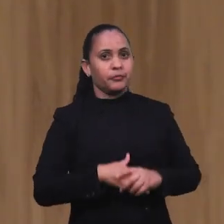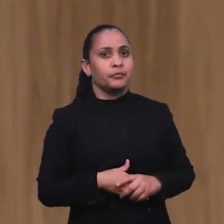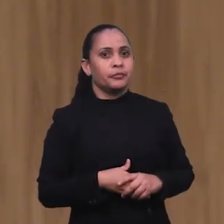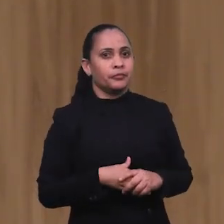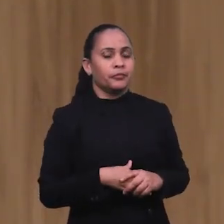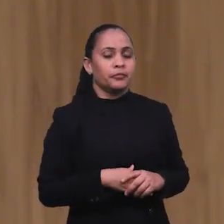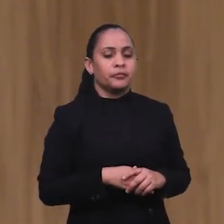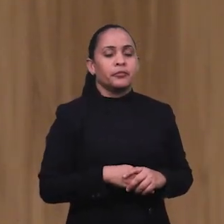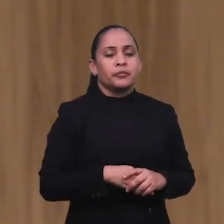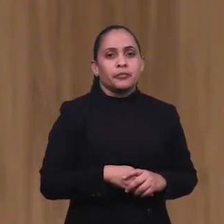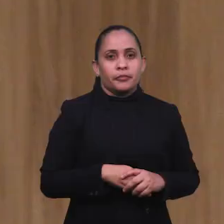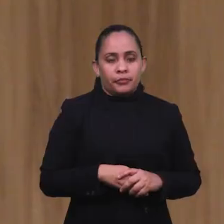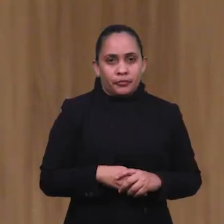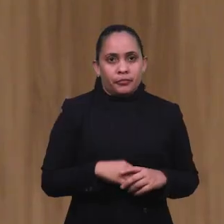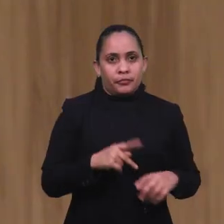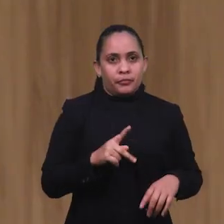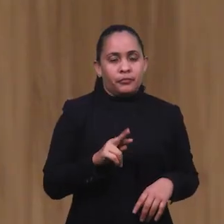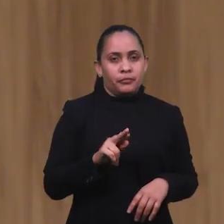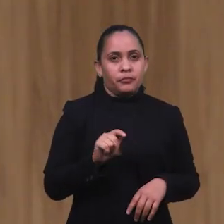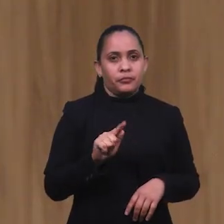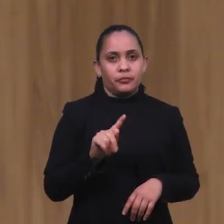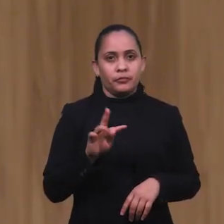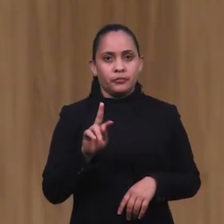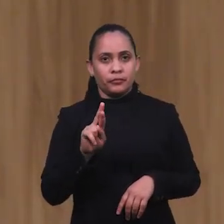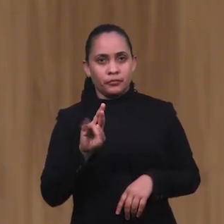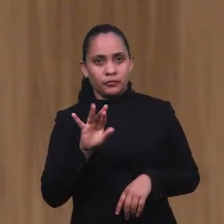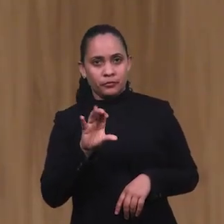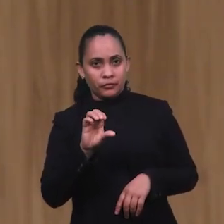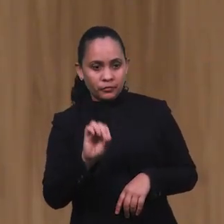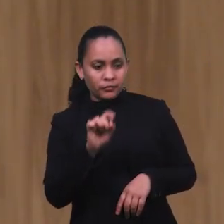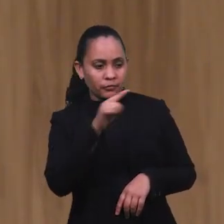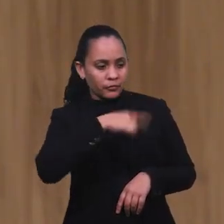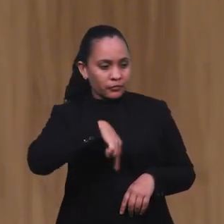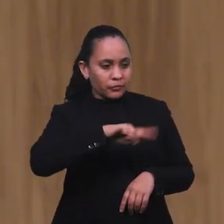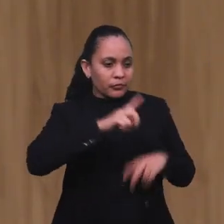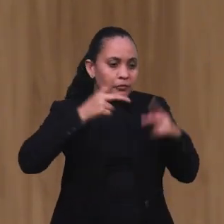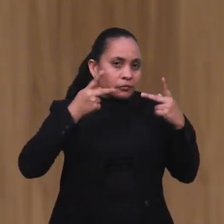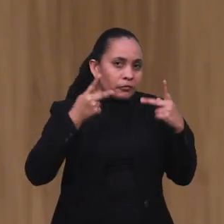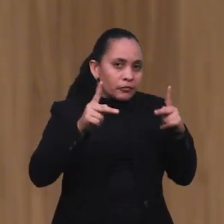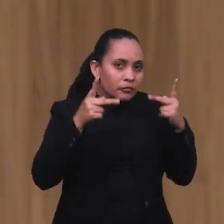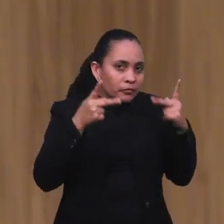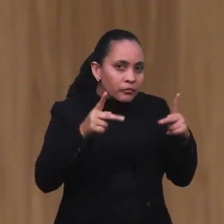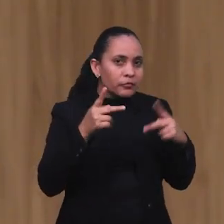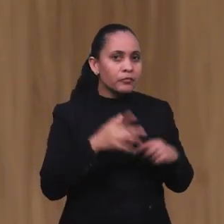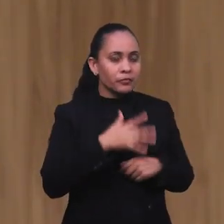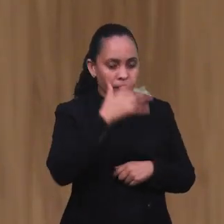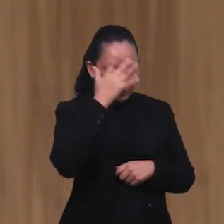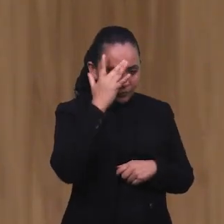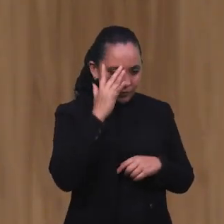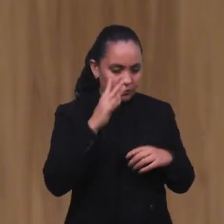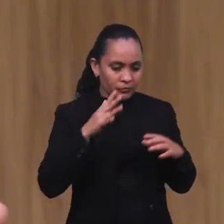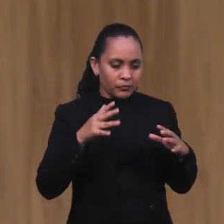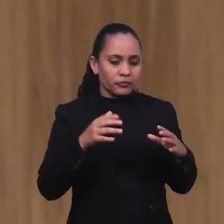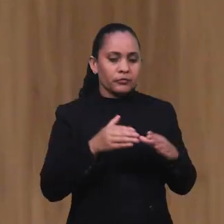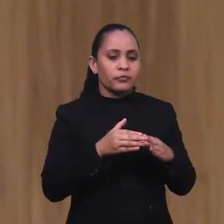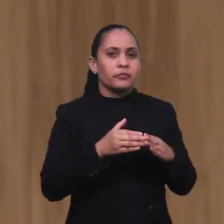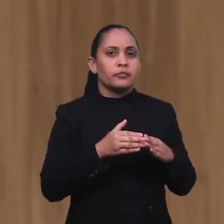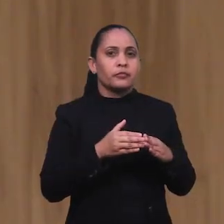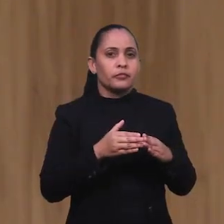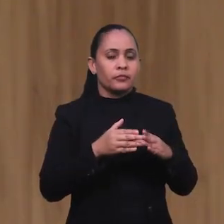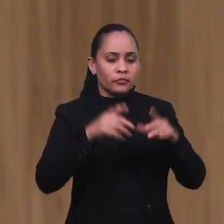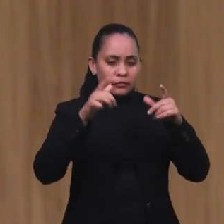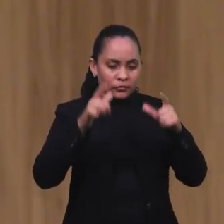de purgatório. Purgatório, que eles pregam que as pessoas ficam um tempo lá antes de ir para o